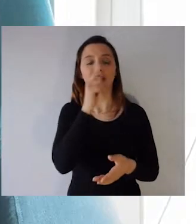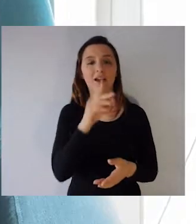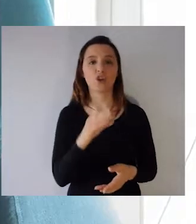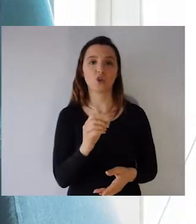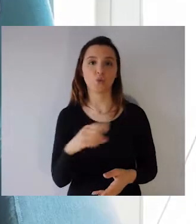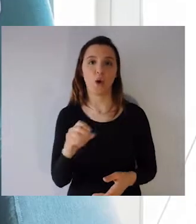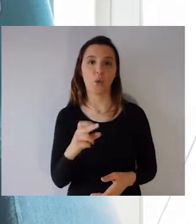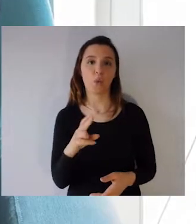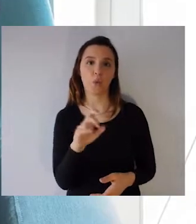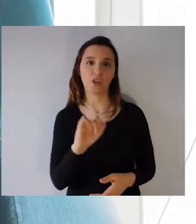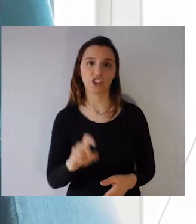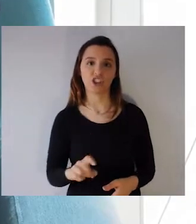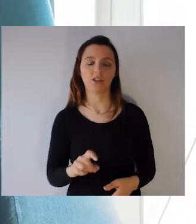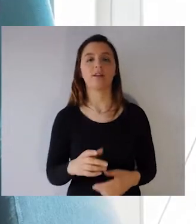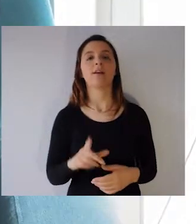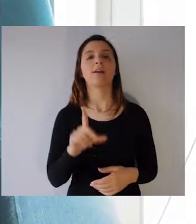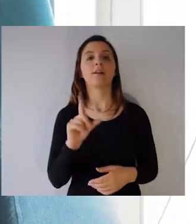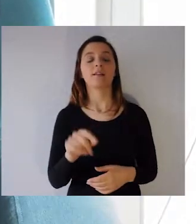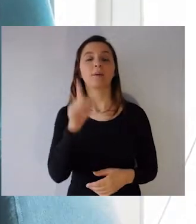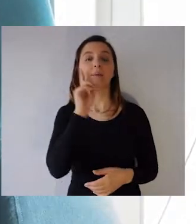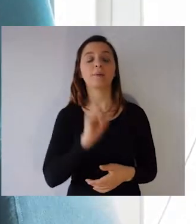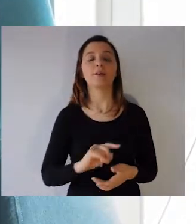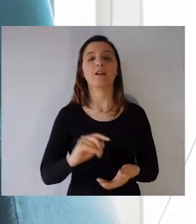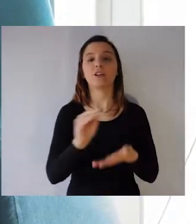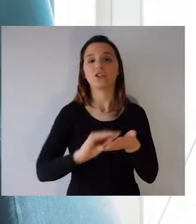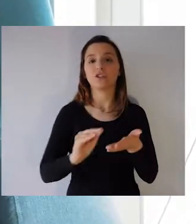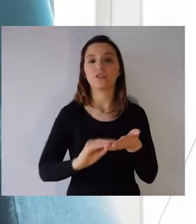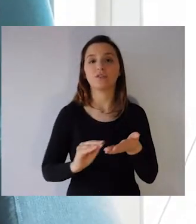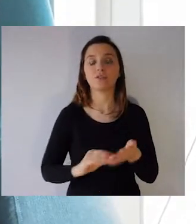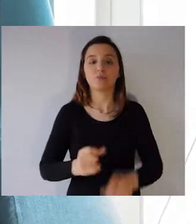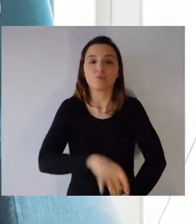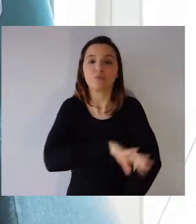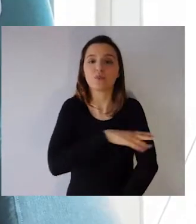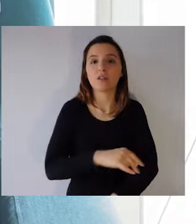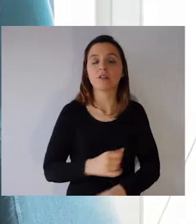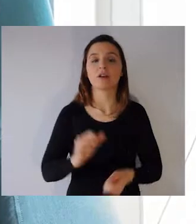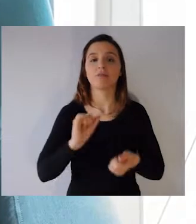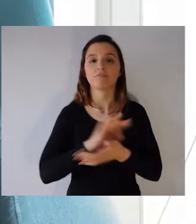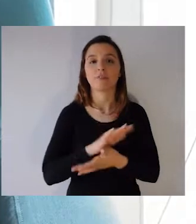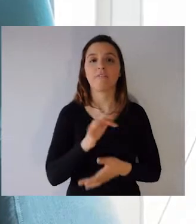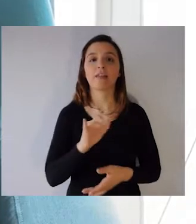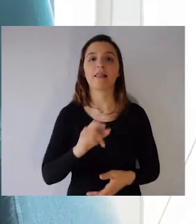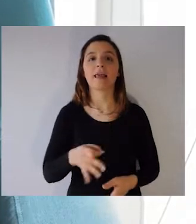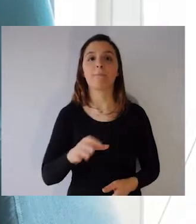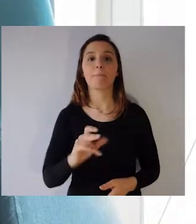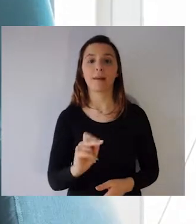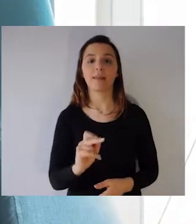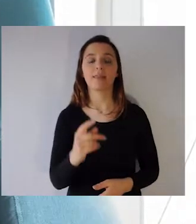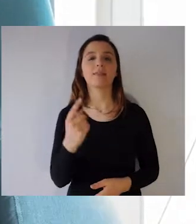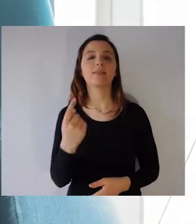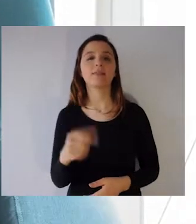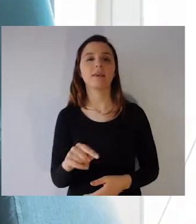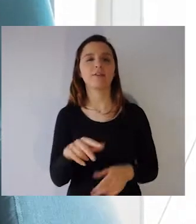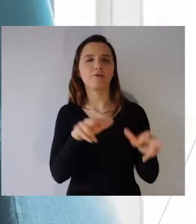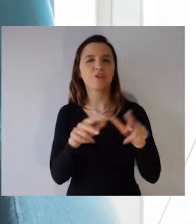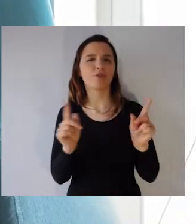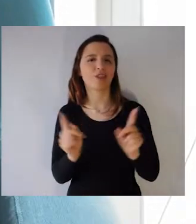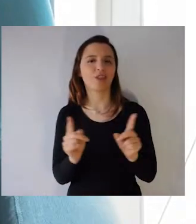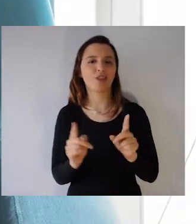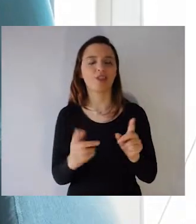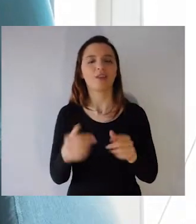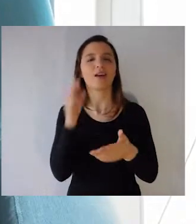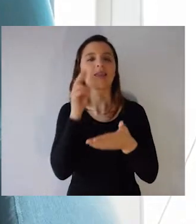Castelo Branco. E a escritora, poetisa, argumentista e jornalista Filipa Leal traz-nos uma curta onde lê